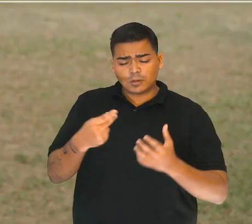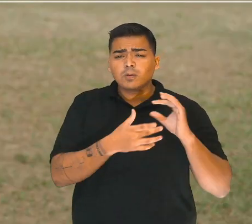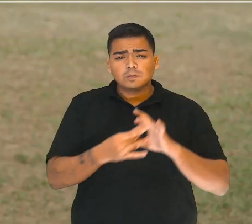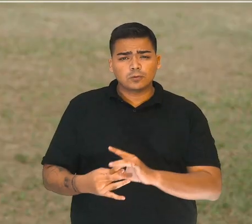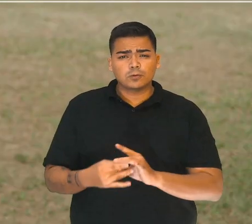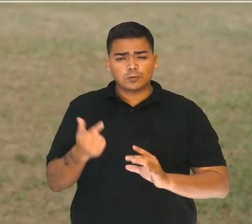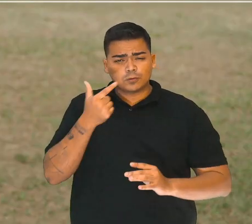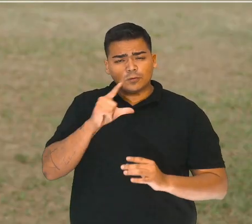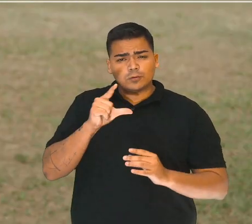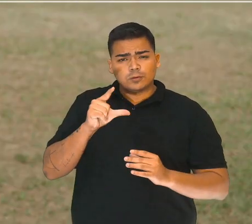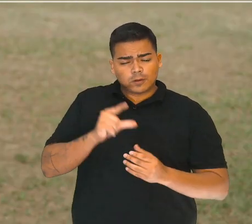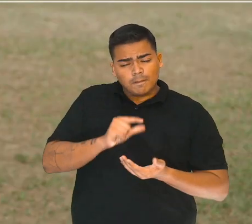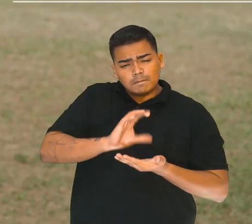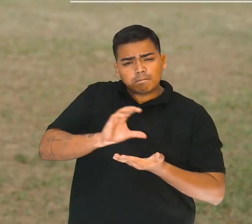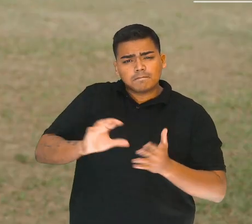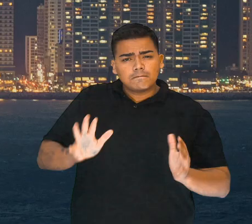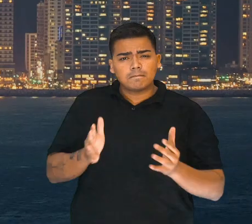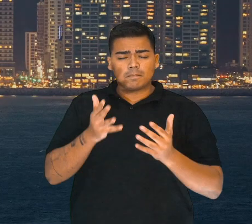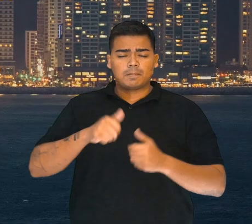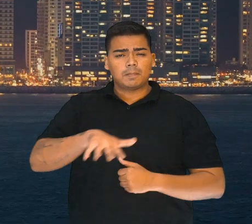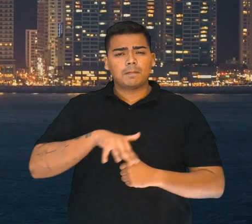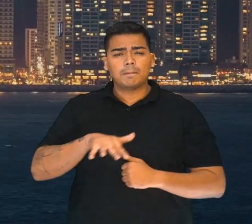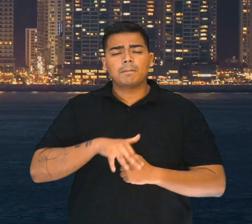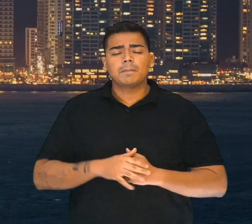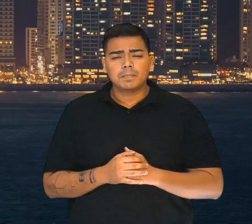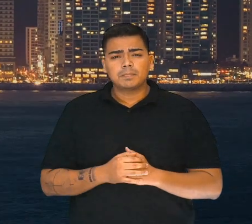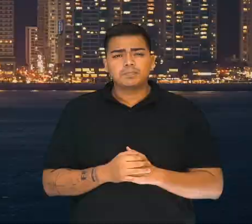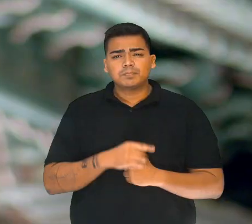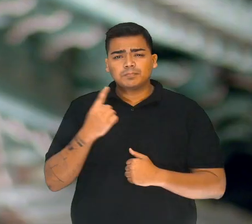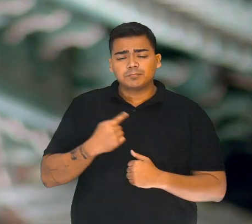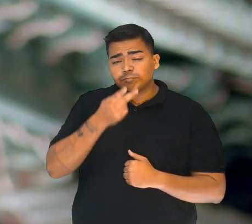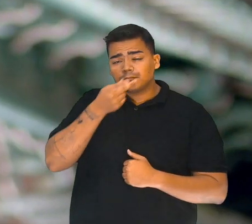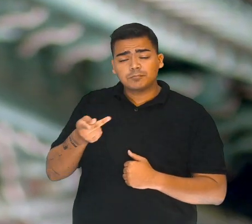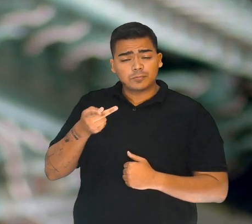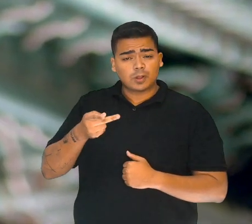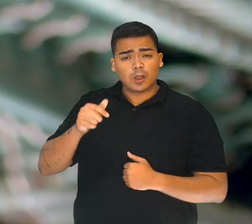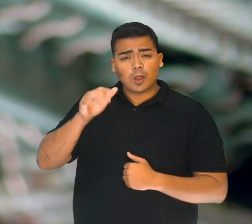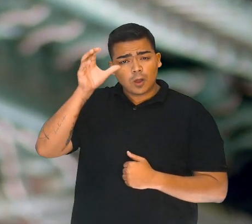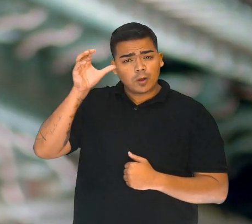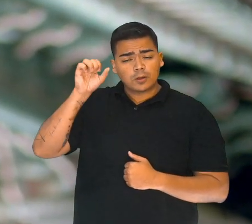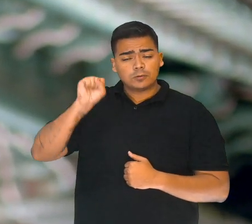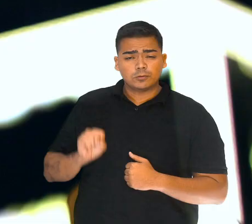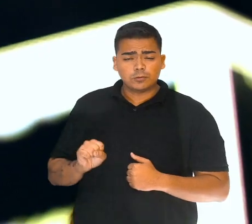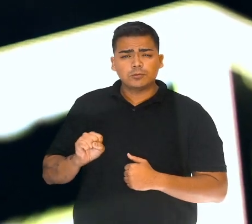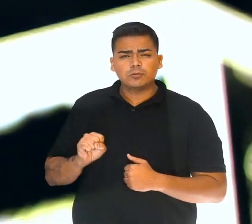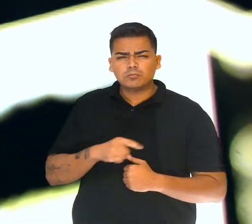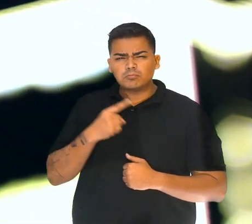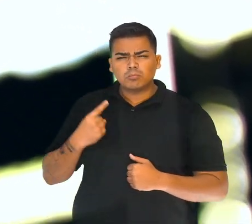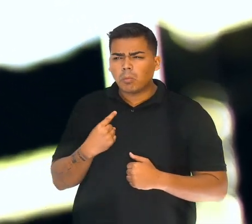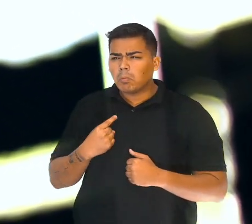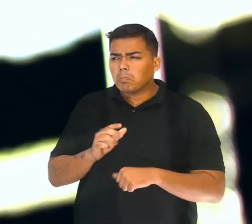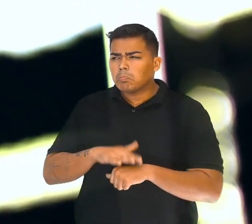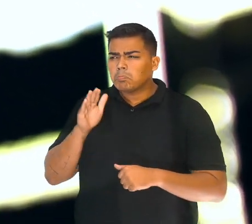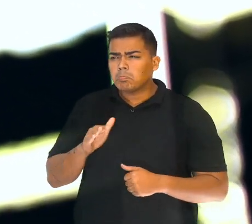essa escala você atrai o planeta para a região. Nós fomos conhecer a Coreia do Sul. E o que nos chamou mais